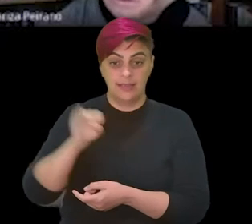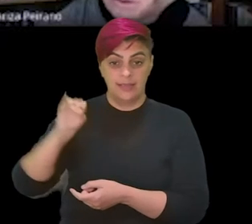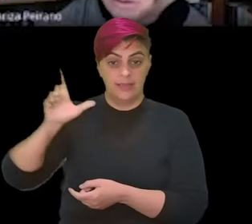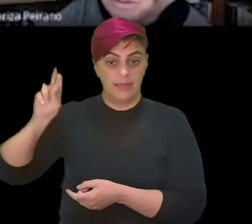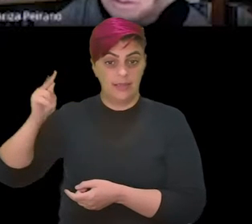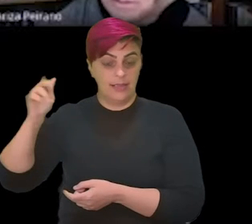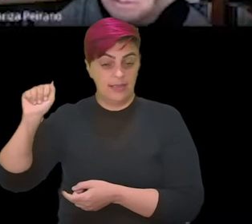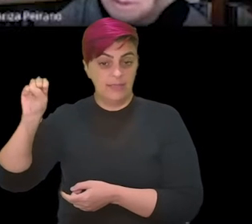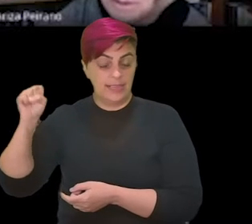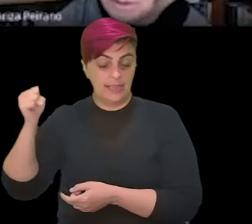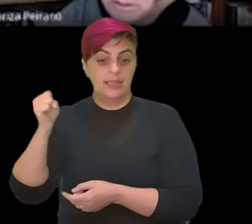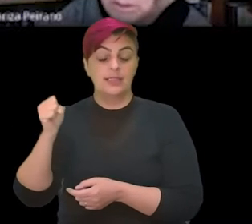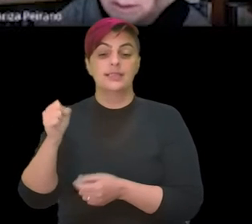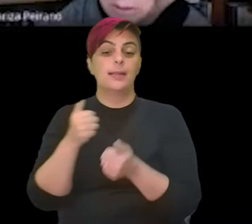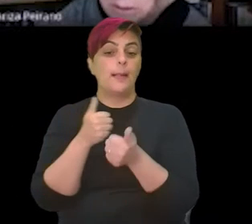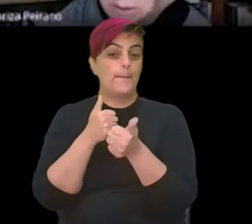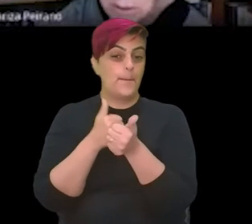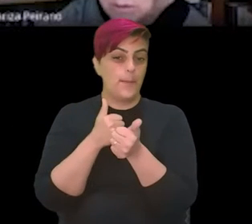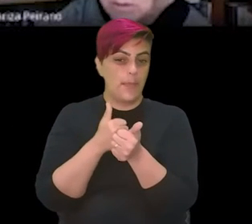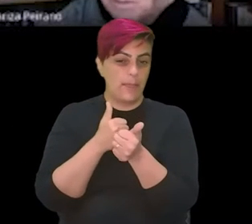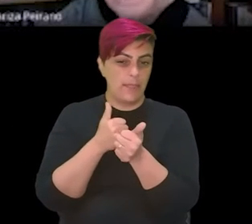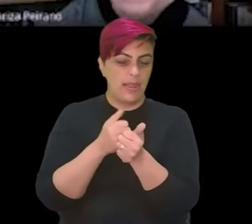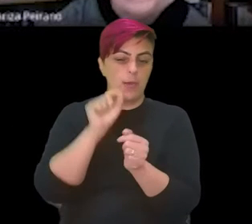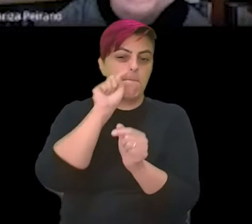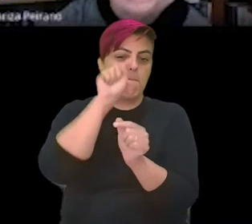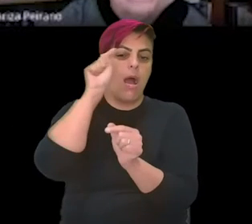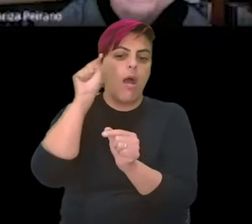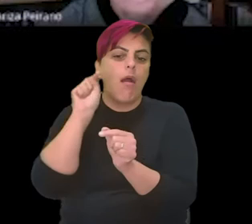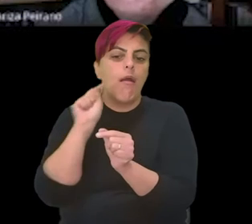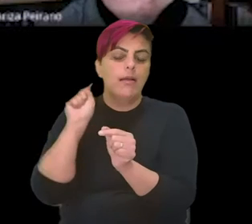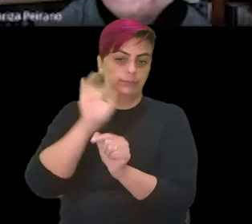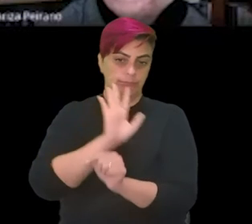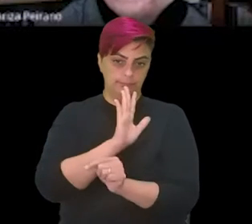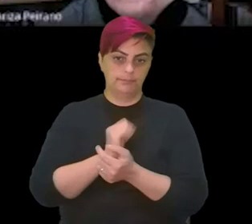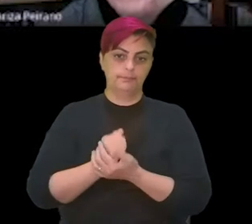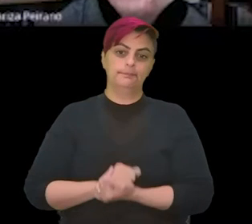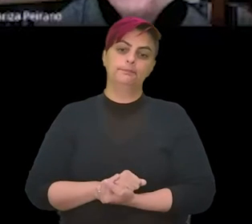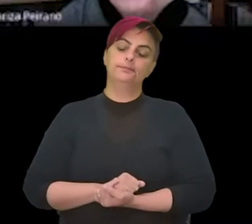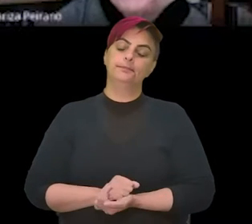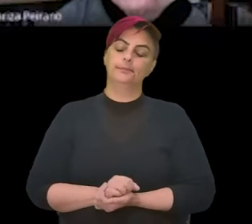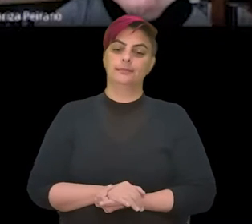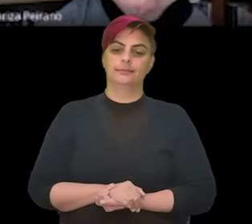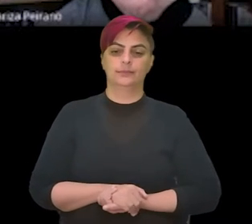as Ilhas Shetland bem ao lado aqui, quase um pontilhado. Né?